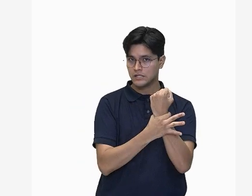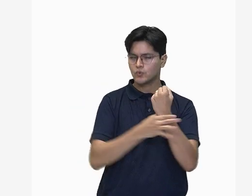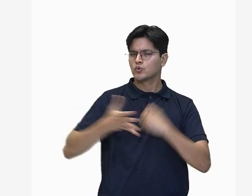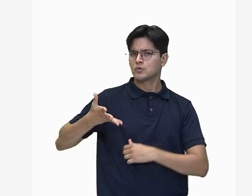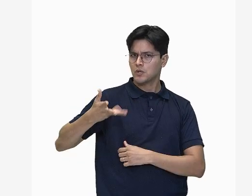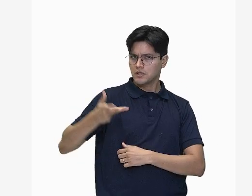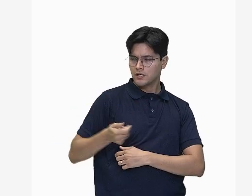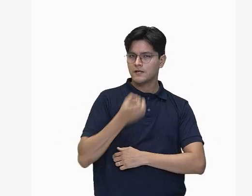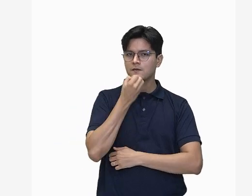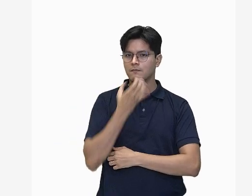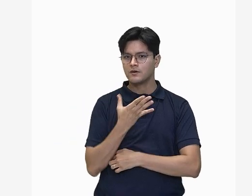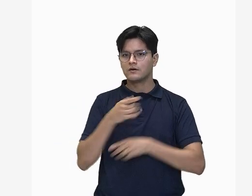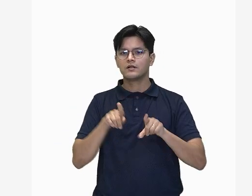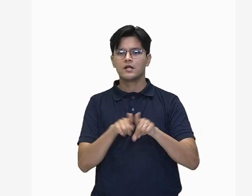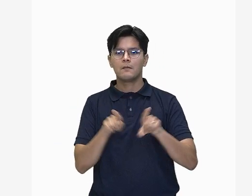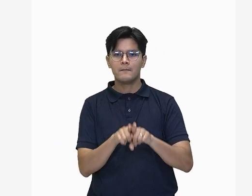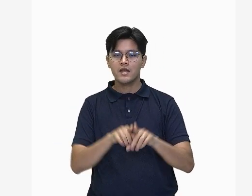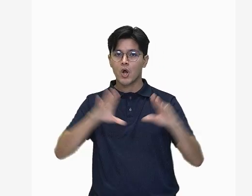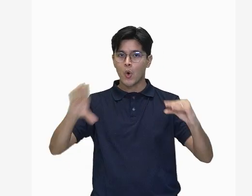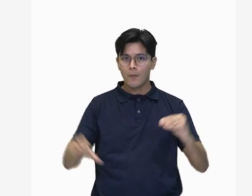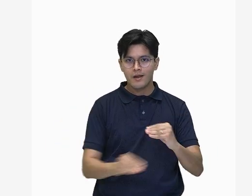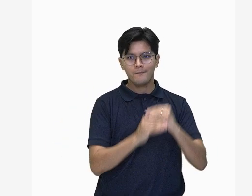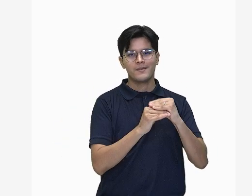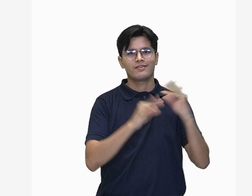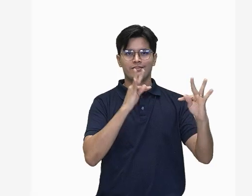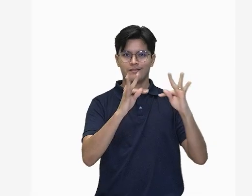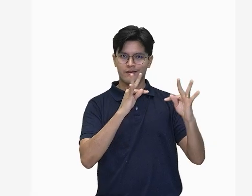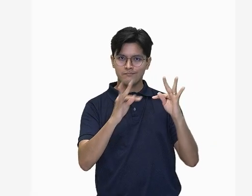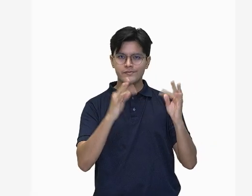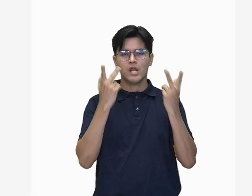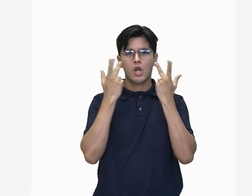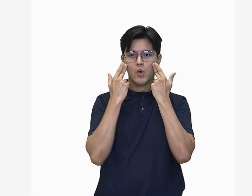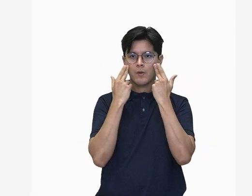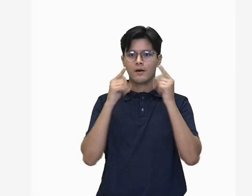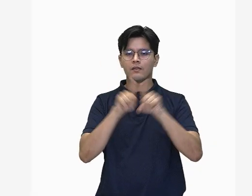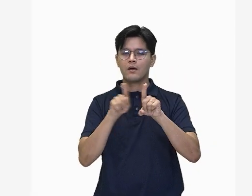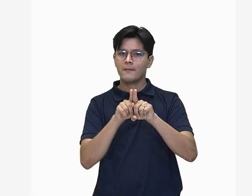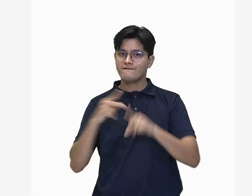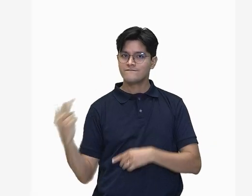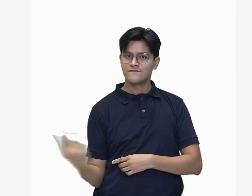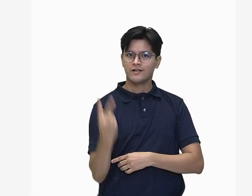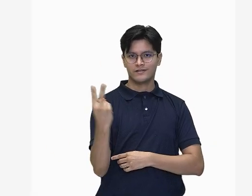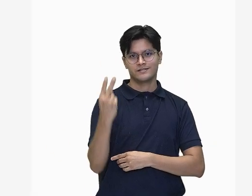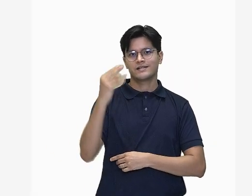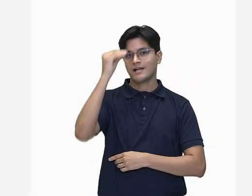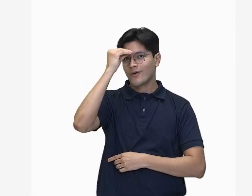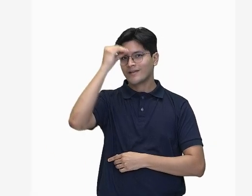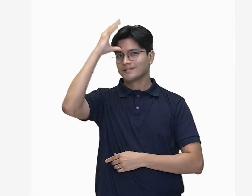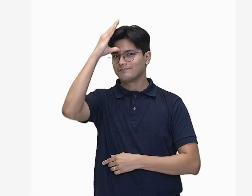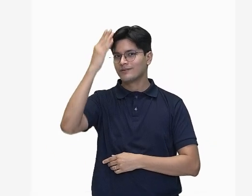terapias convencionais, valorizar saberes tradicionais com esse respaldo